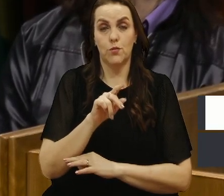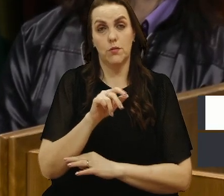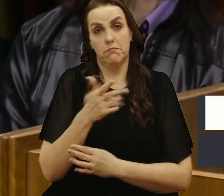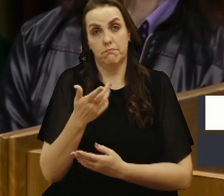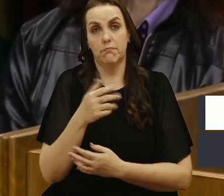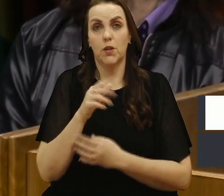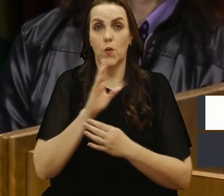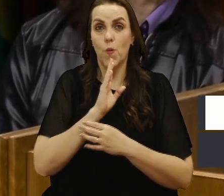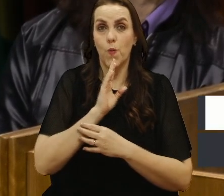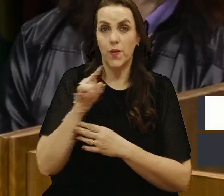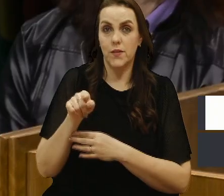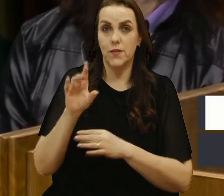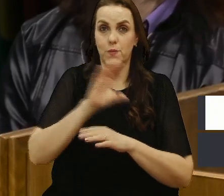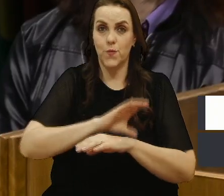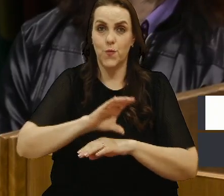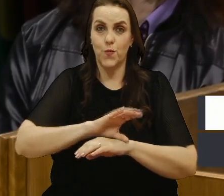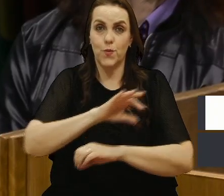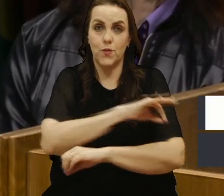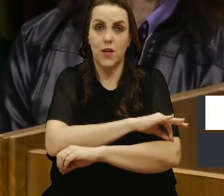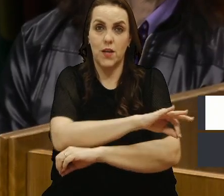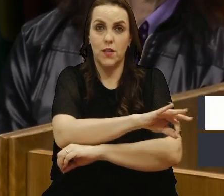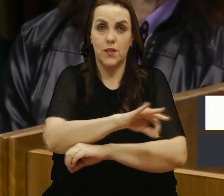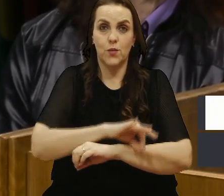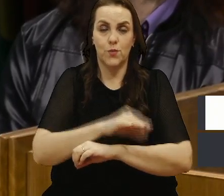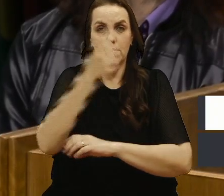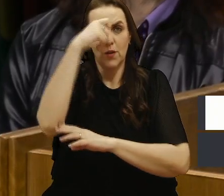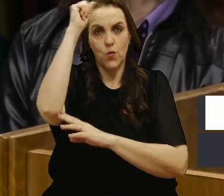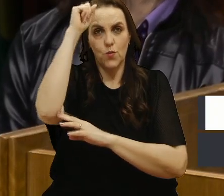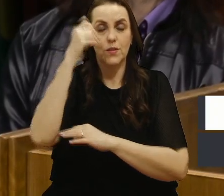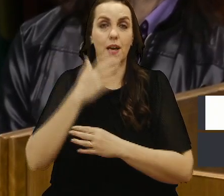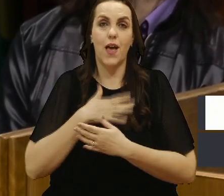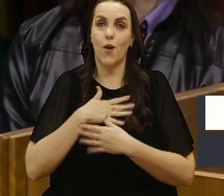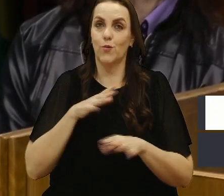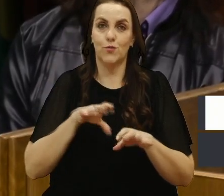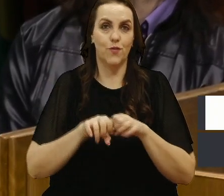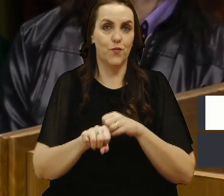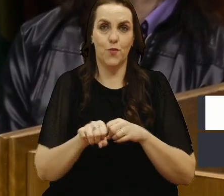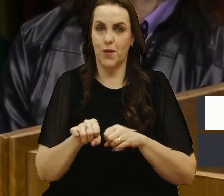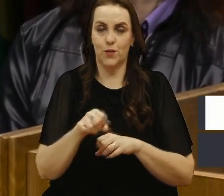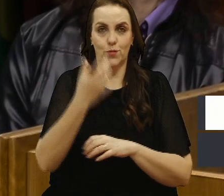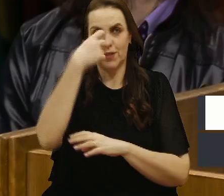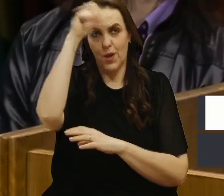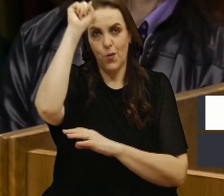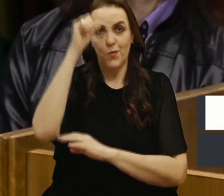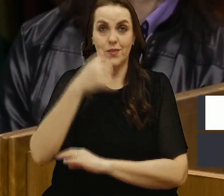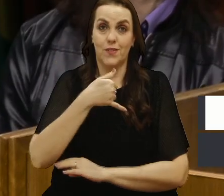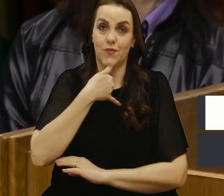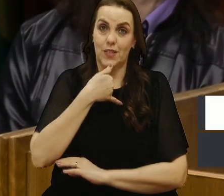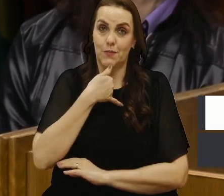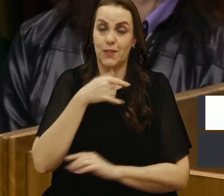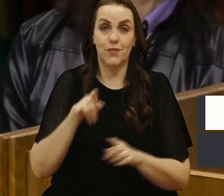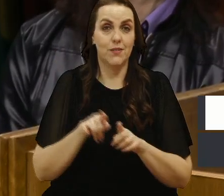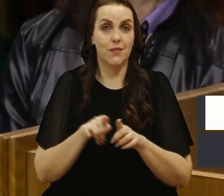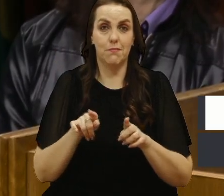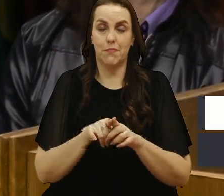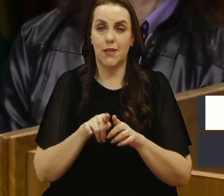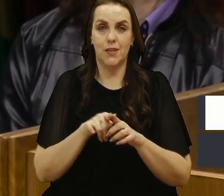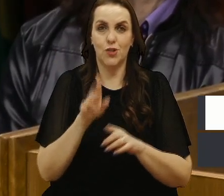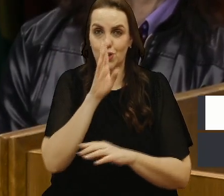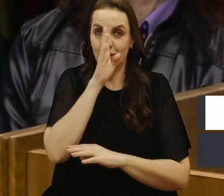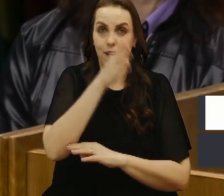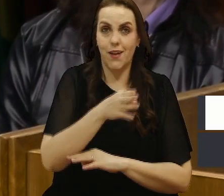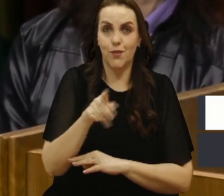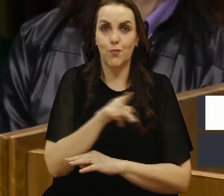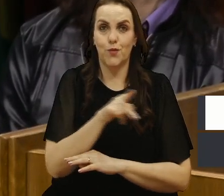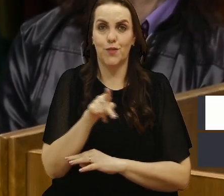o curso de arquitetura da UX. Não sou formado pela UX, infelizmente. Também não fui professor de primeiro momento na UX.